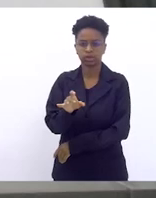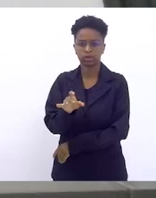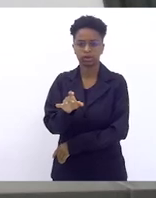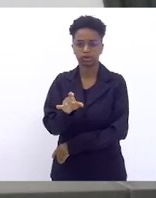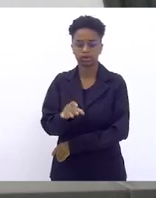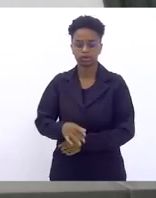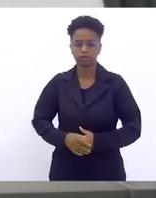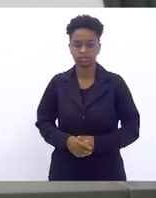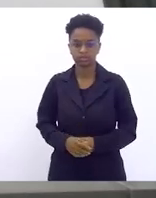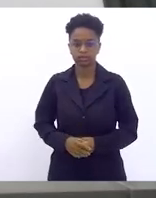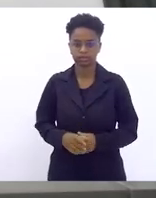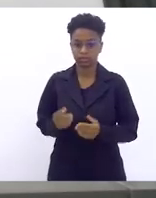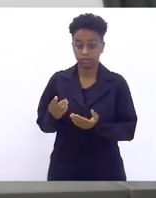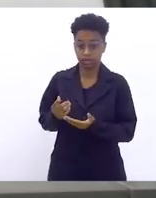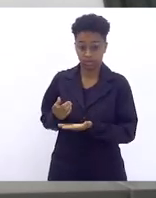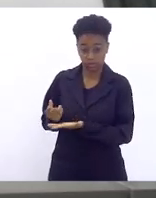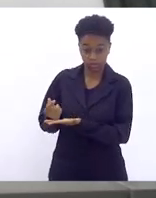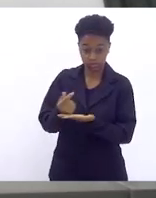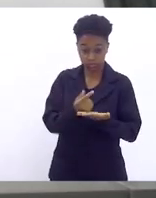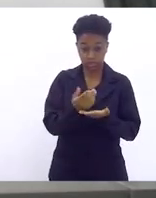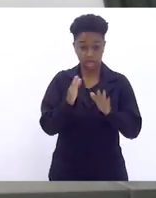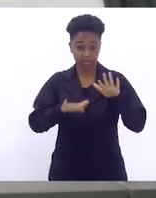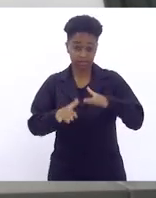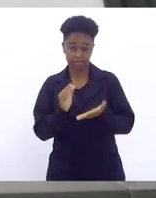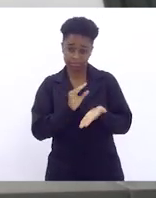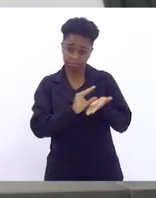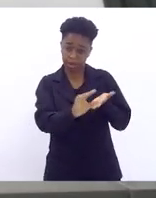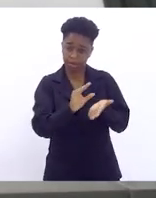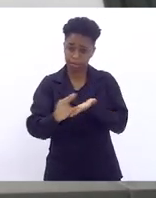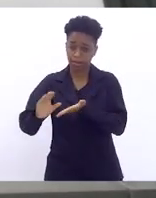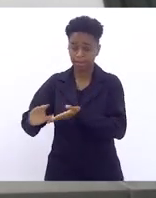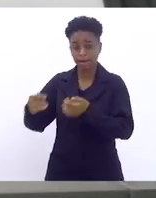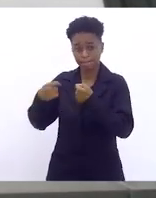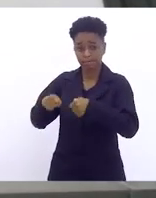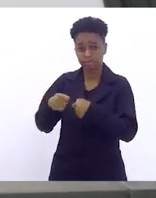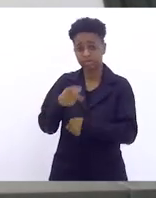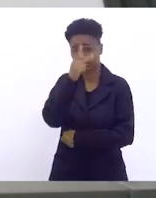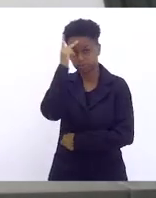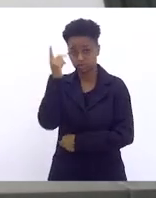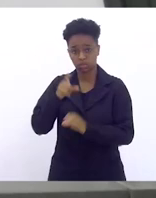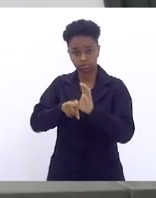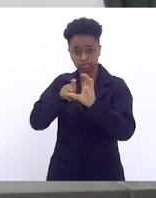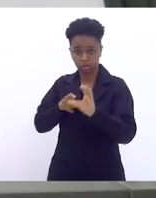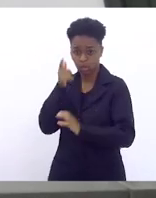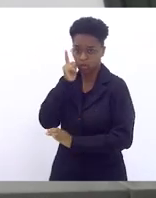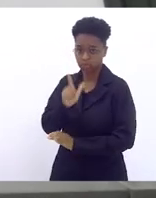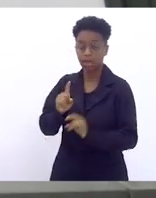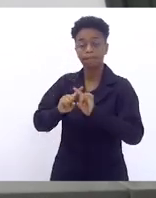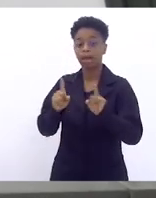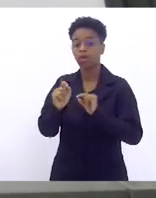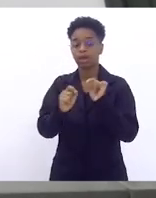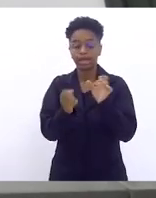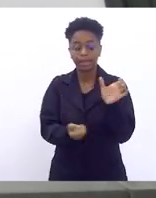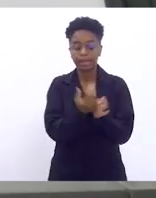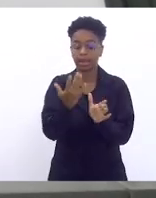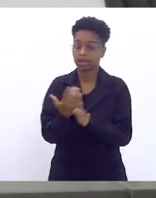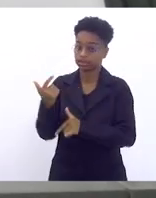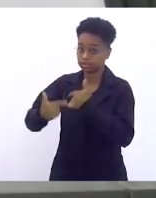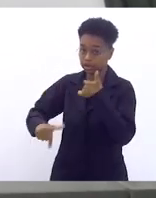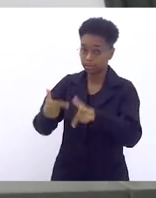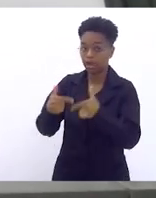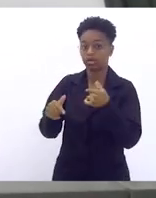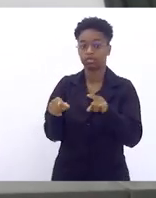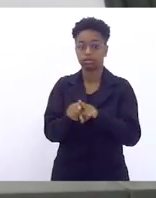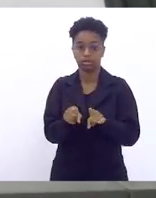os recursos que muitas vezes são necessárias Até que a pessoa consiga ganhar essa autonomia mas é gerar emprego e renda